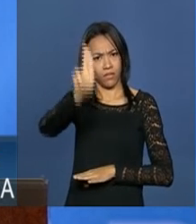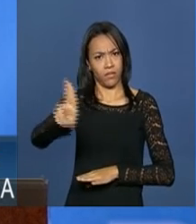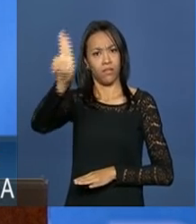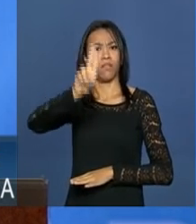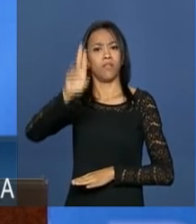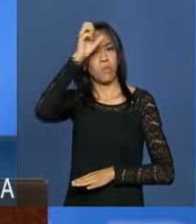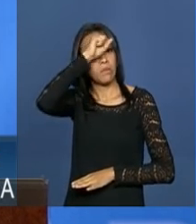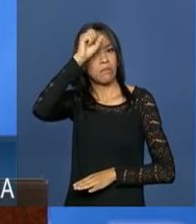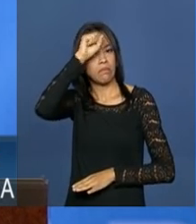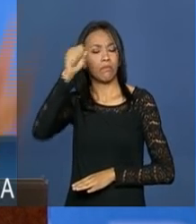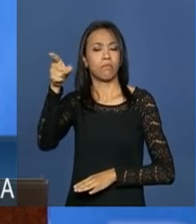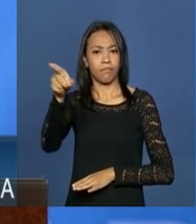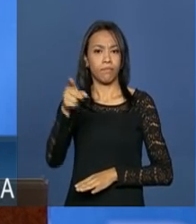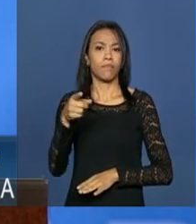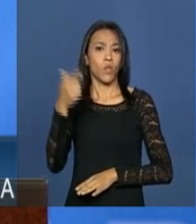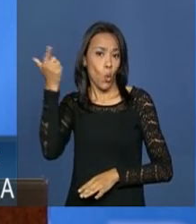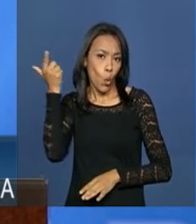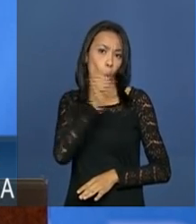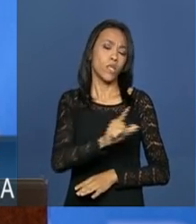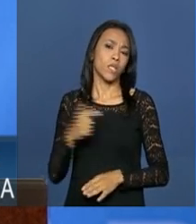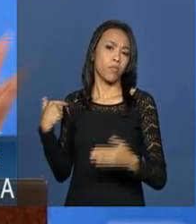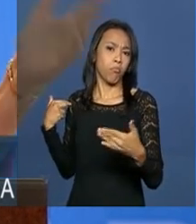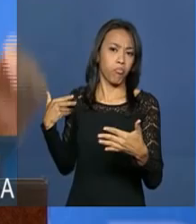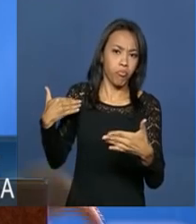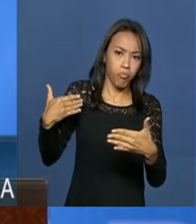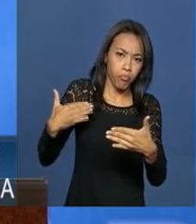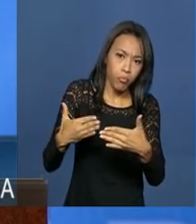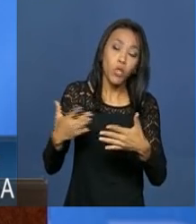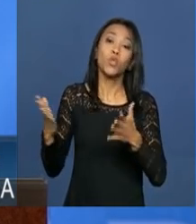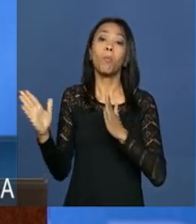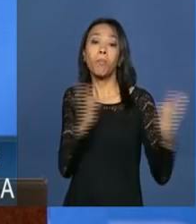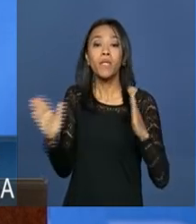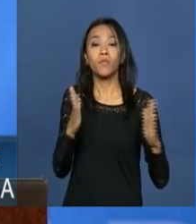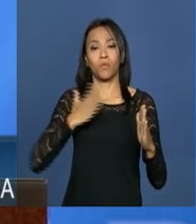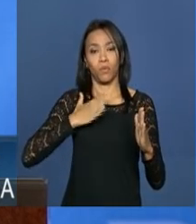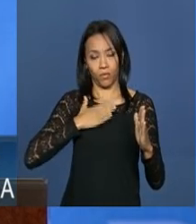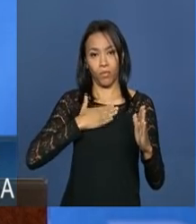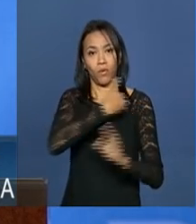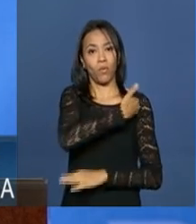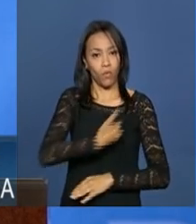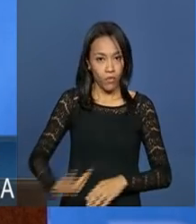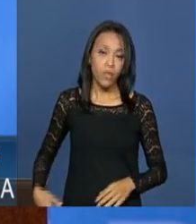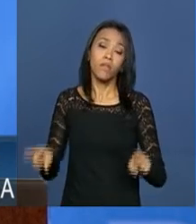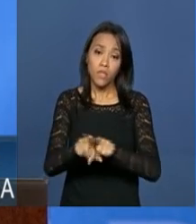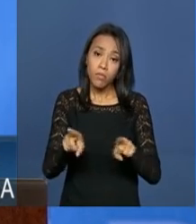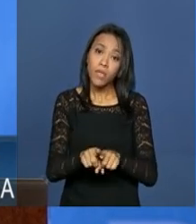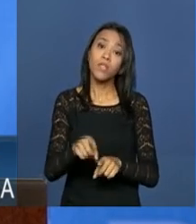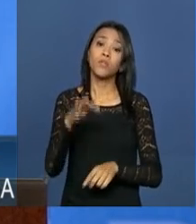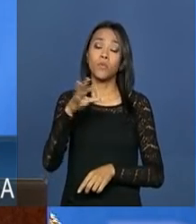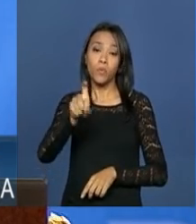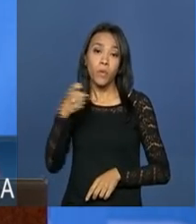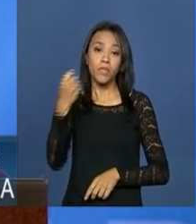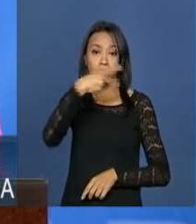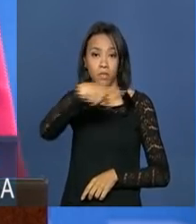ensino universitário conquistado ao longo do meu governo e do presidente Lula, mas ela mostra